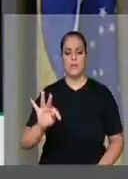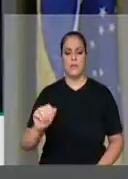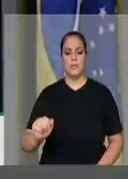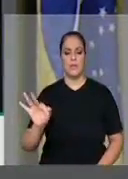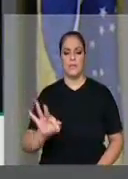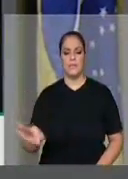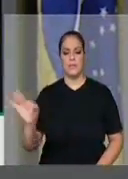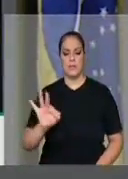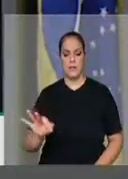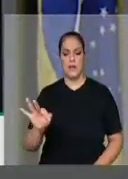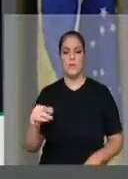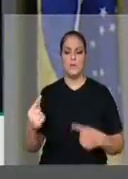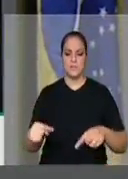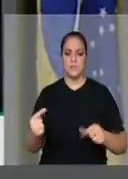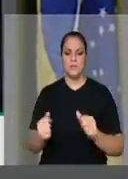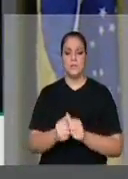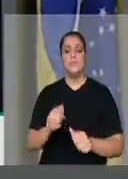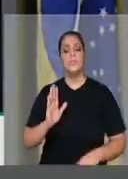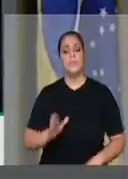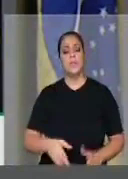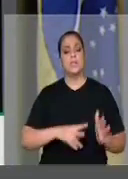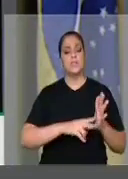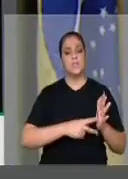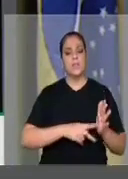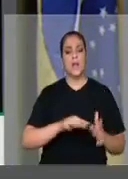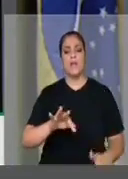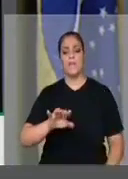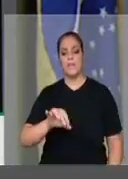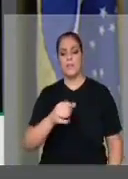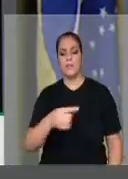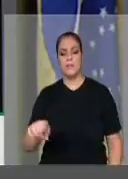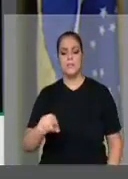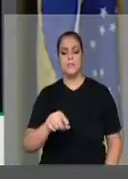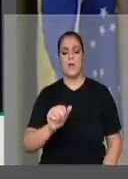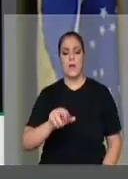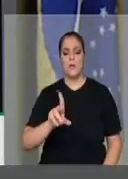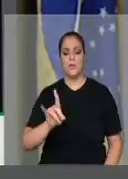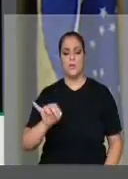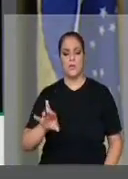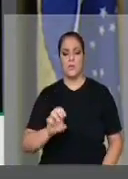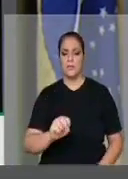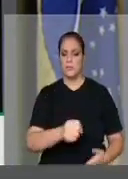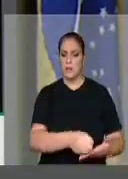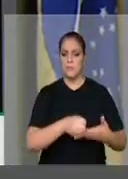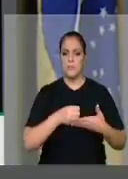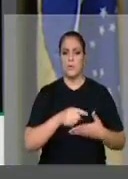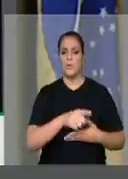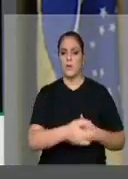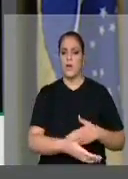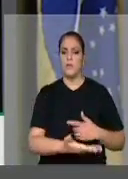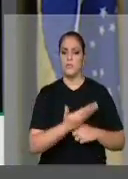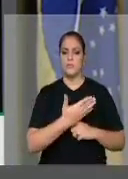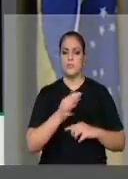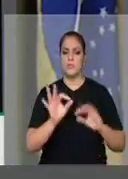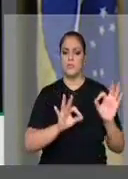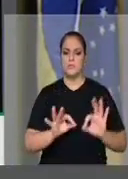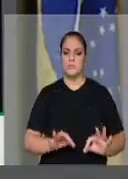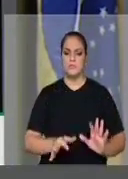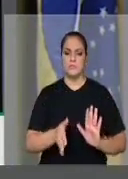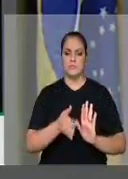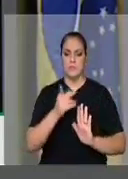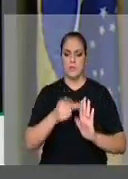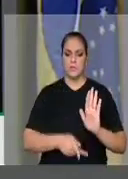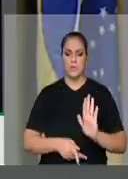matéria. Temos apoio do sindicato e federações de auditores que estão nos ajudando a elaborar os projetos,